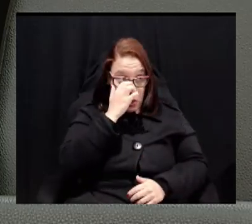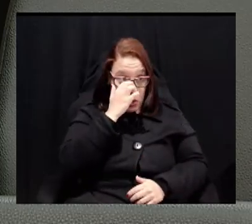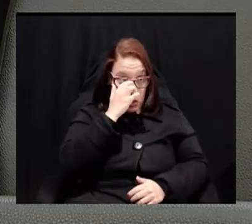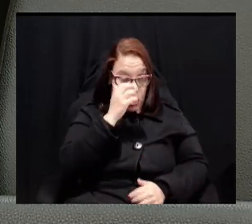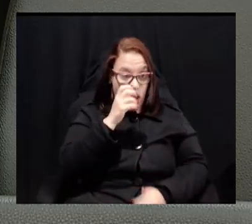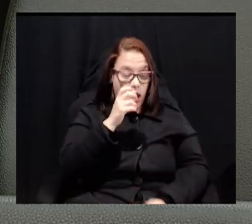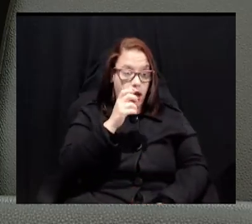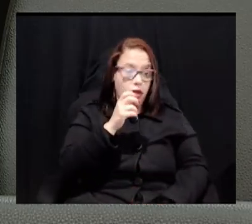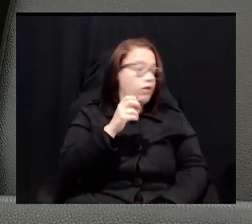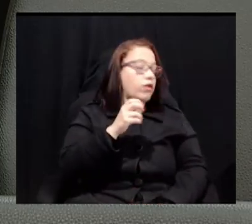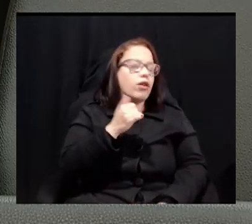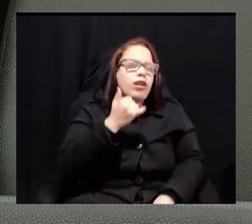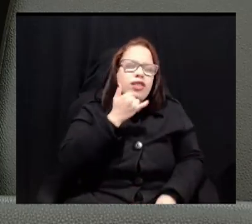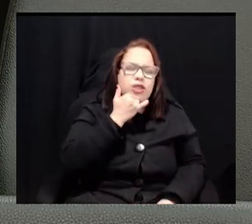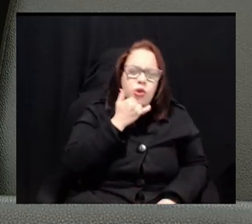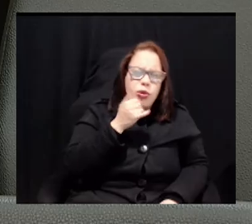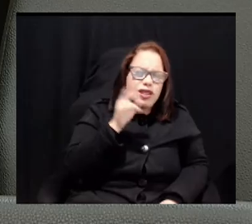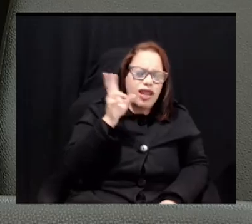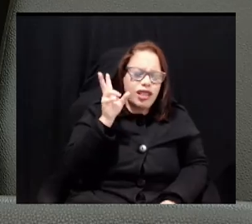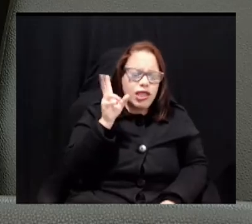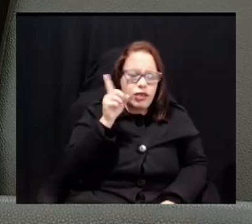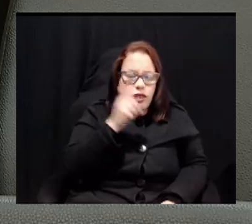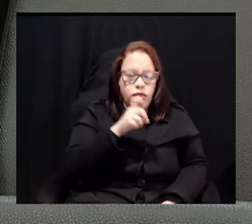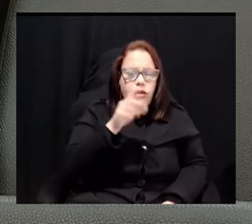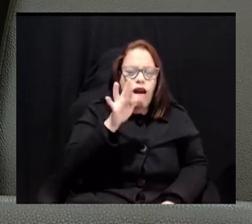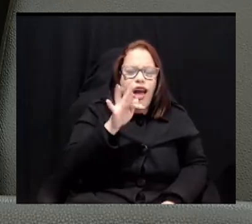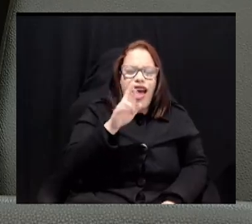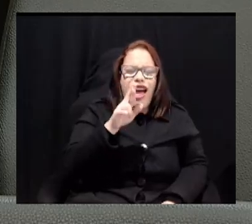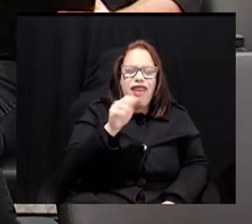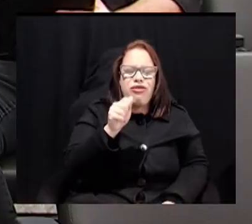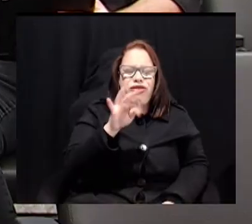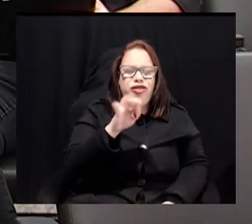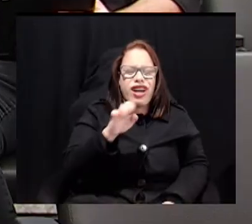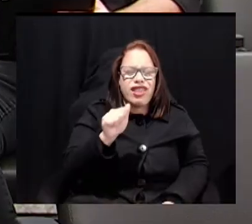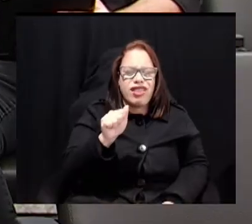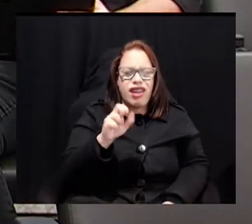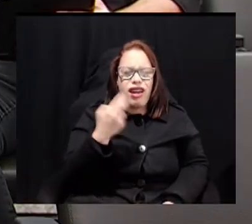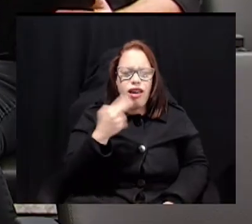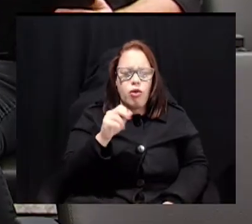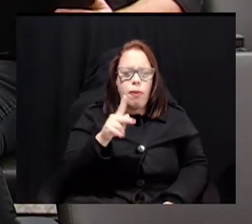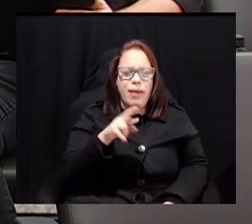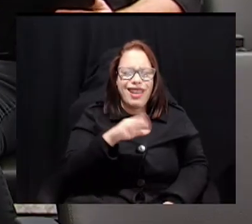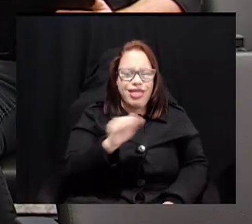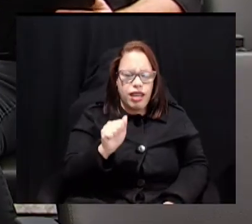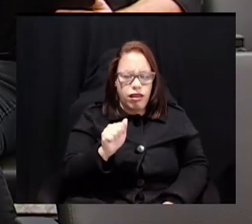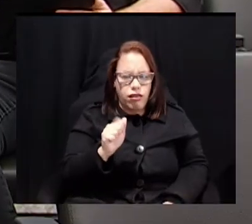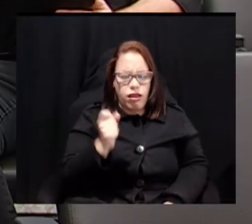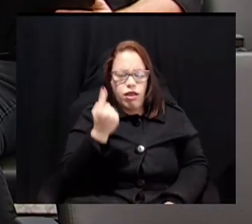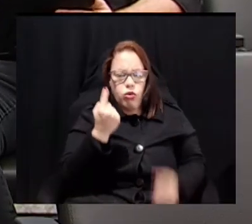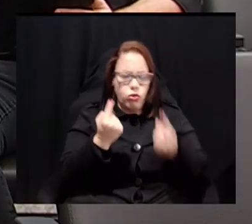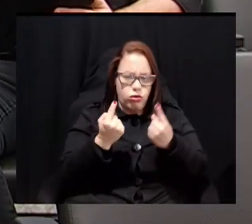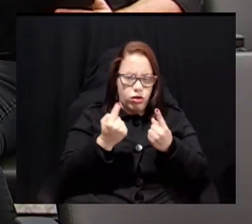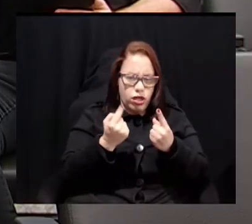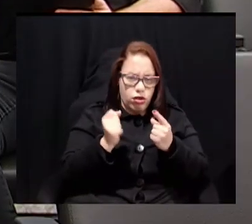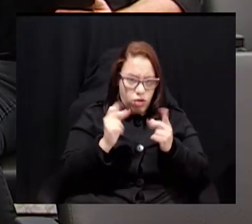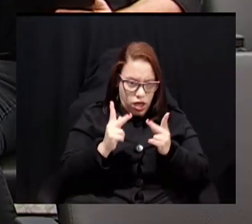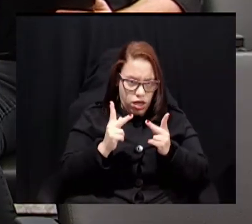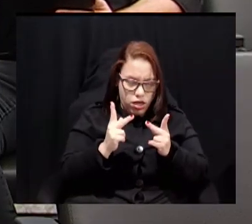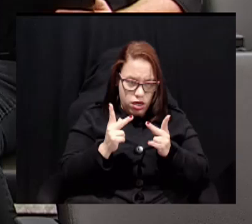o diagnóstico, ele começa o tratamento, mas ele não perpetua ali. Ele não é uma entidade para